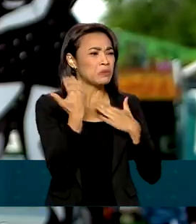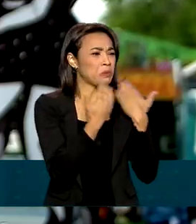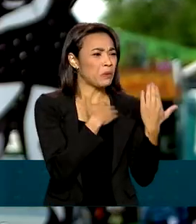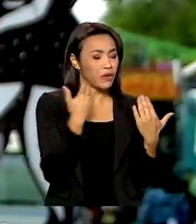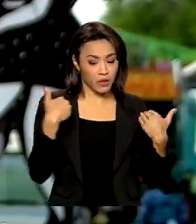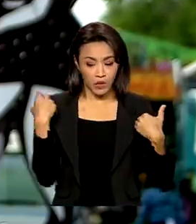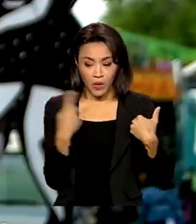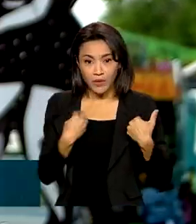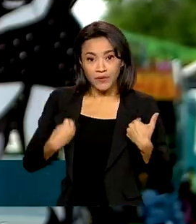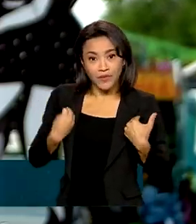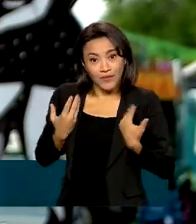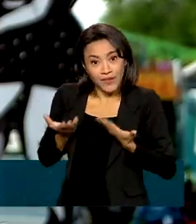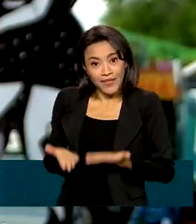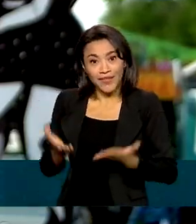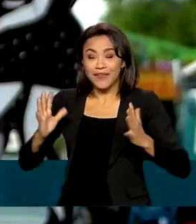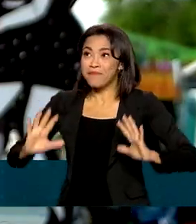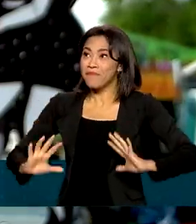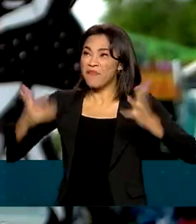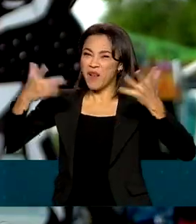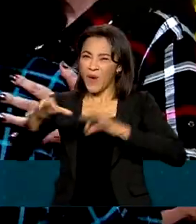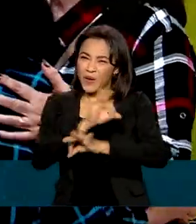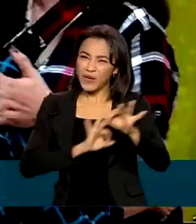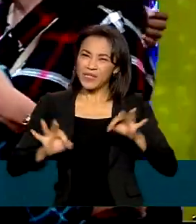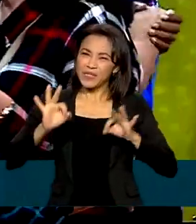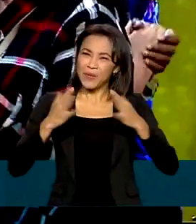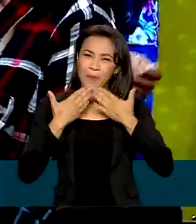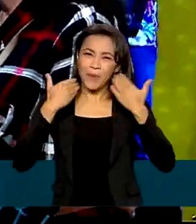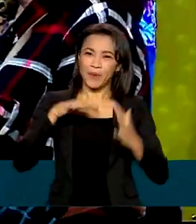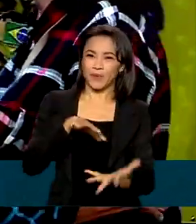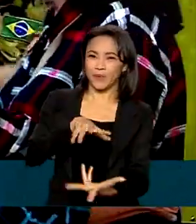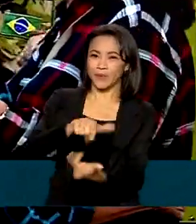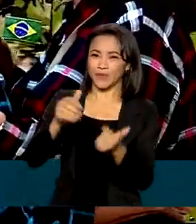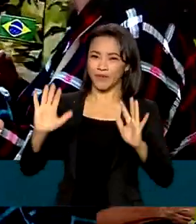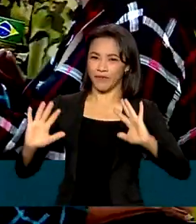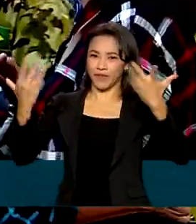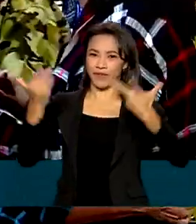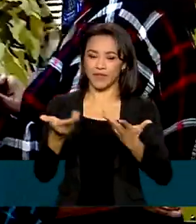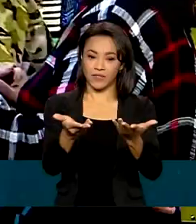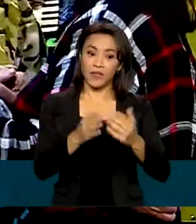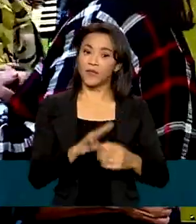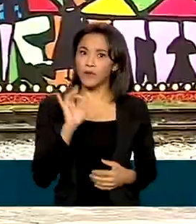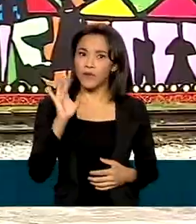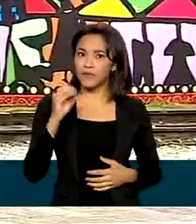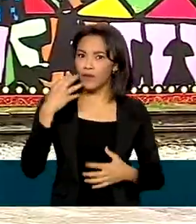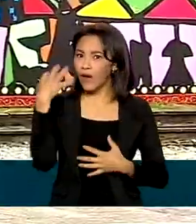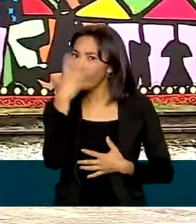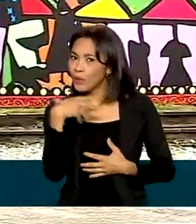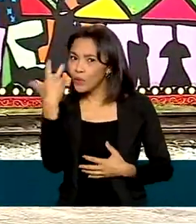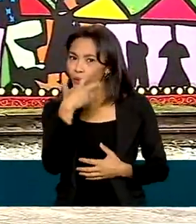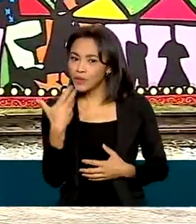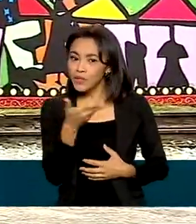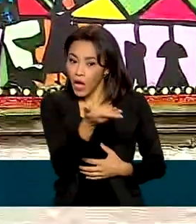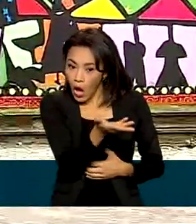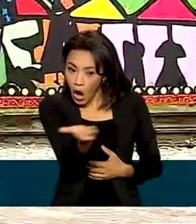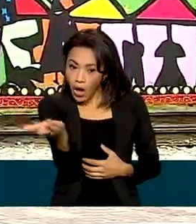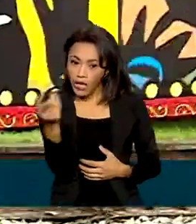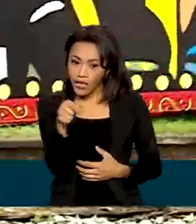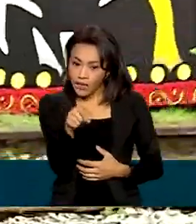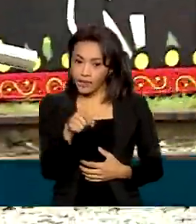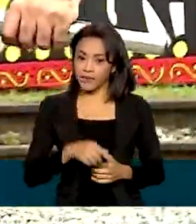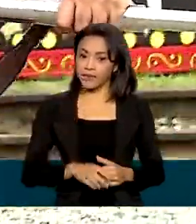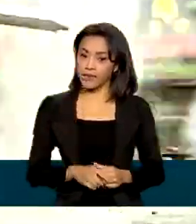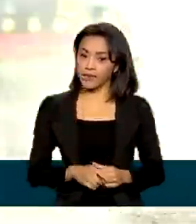o melhor e maior São João do mundo. E não é só de música que a cidade respira. Olha aí o bacamarteiro.